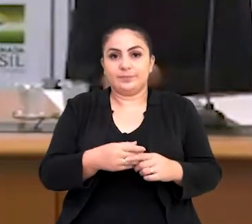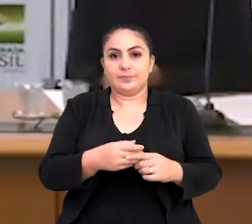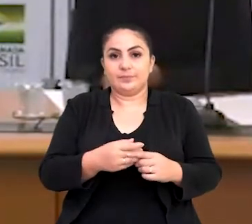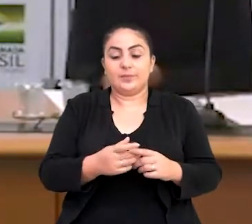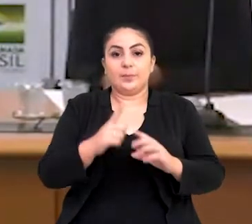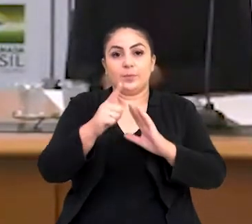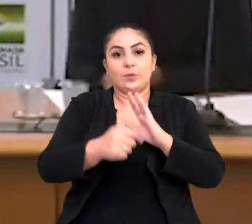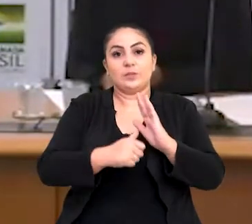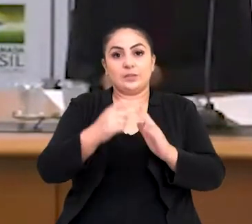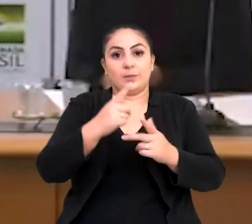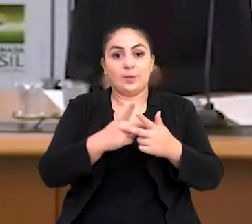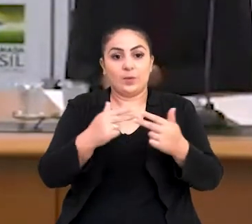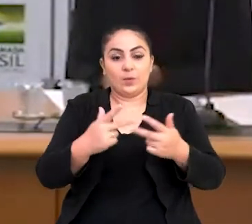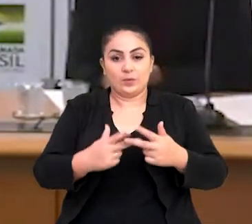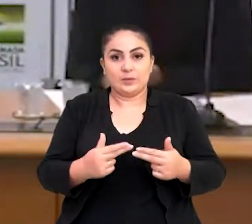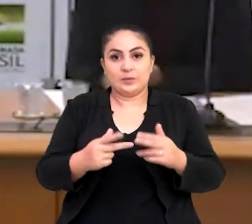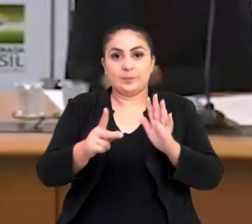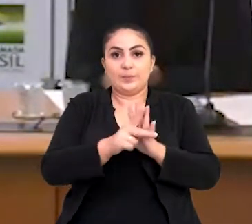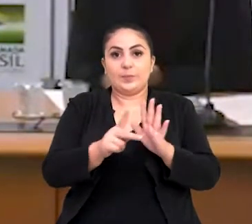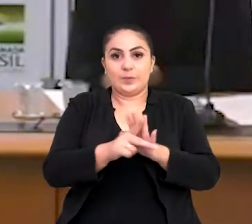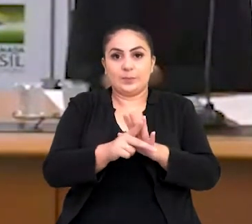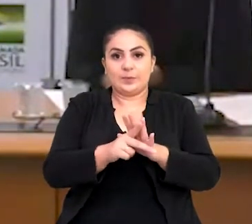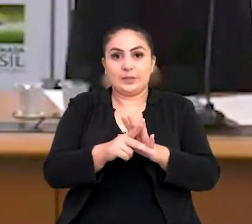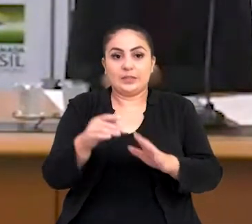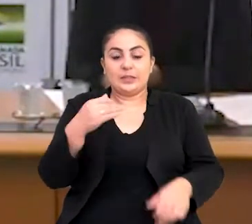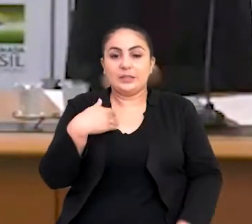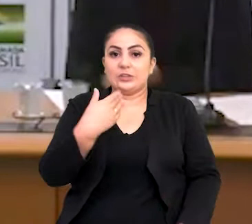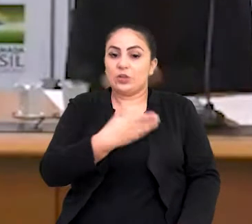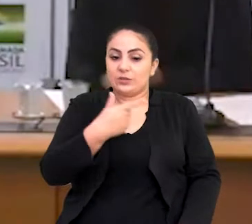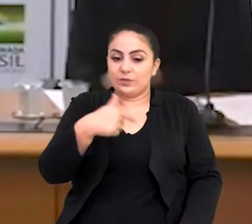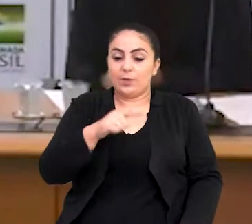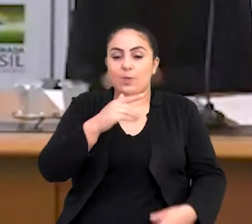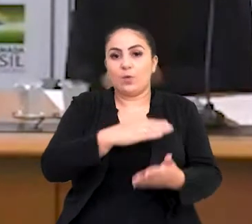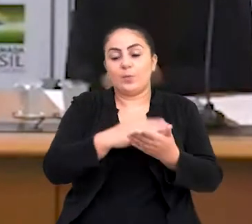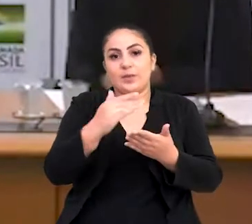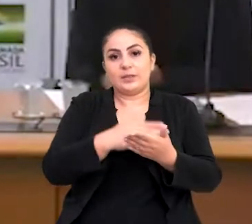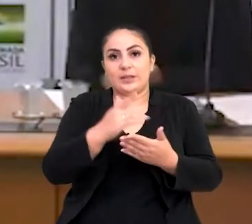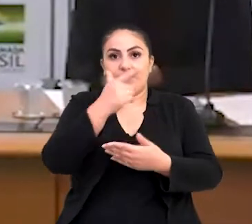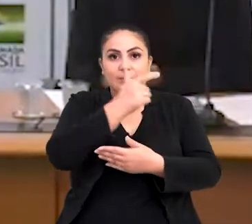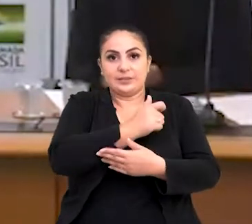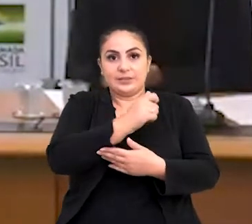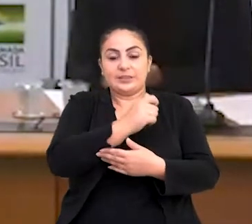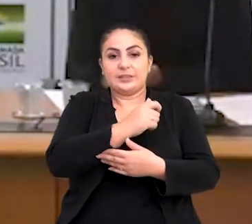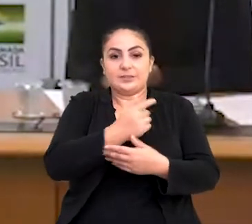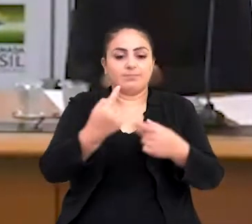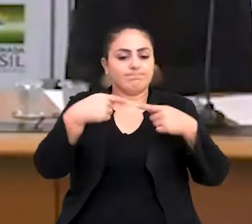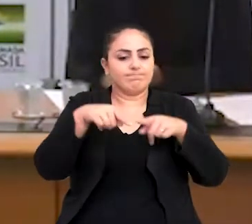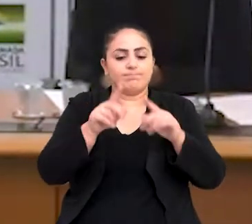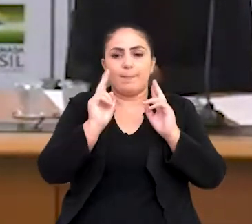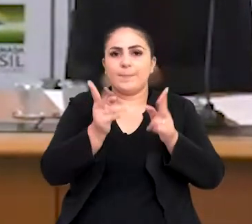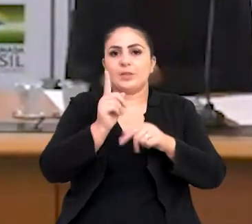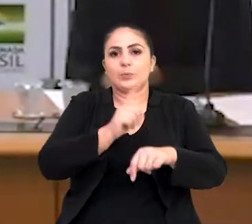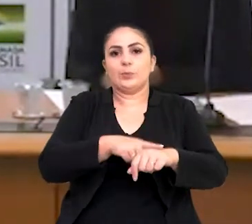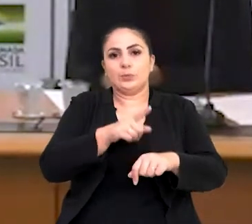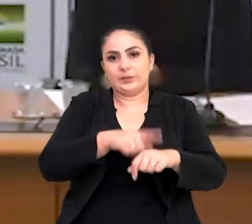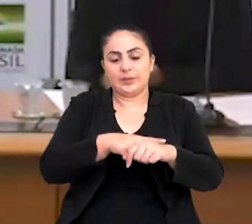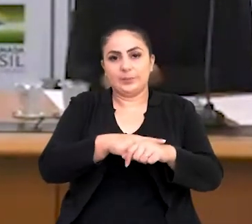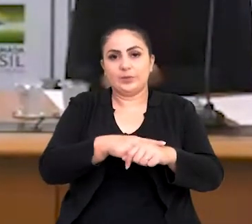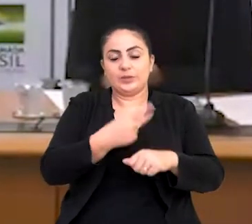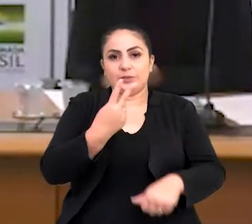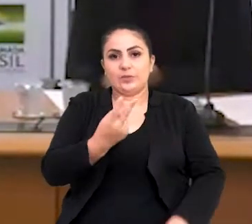dado é que é uma diretriz e nós iremos iniciar a vacinação